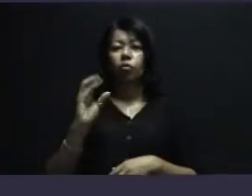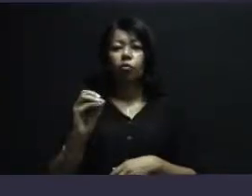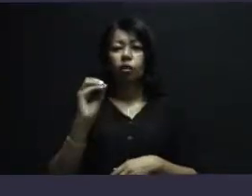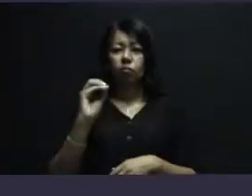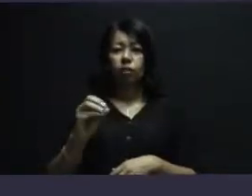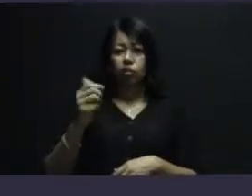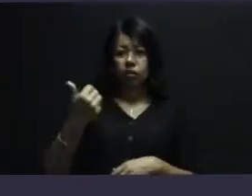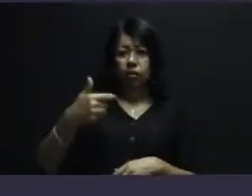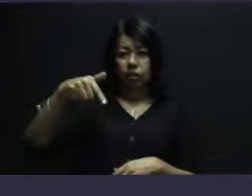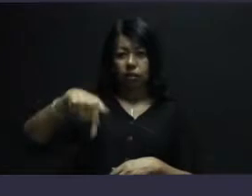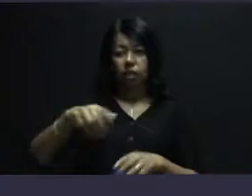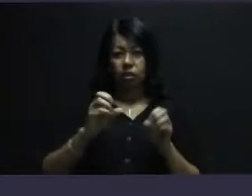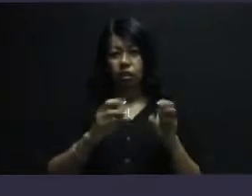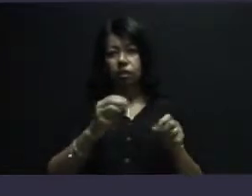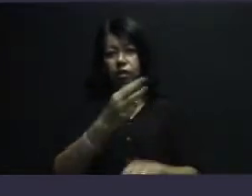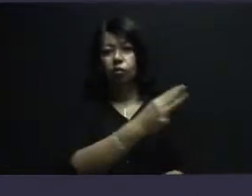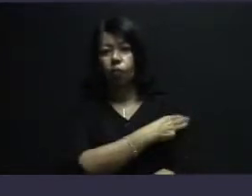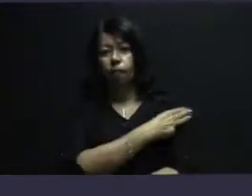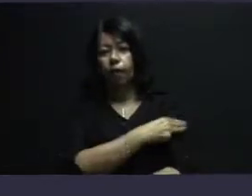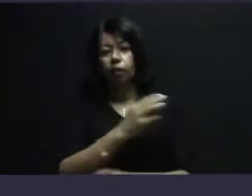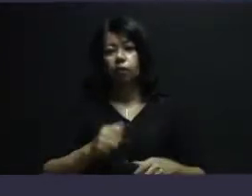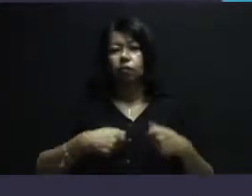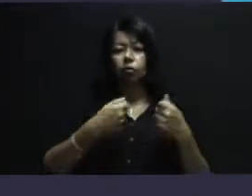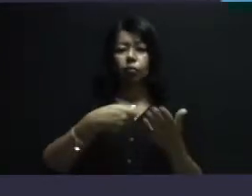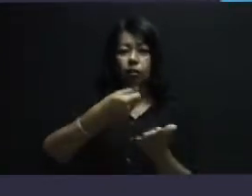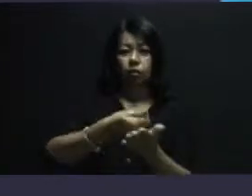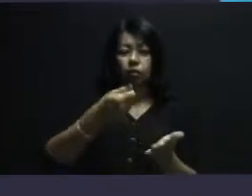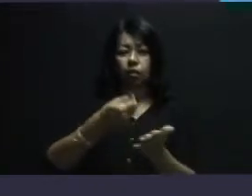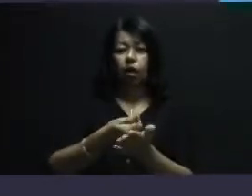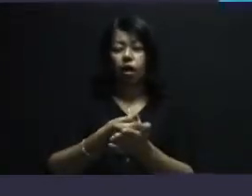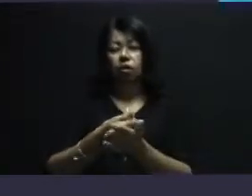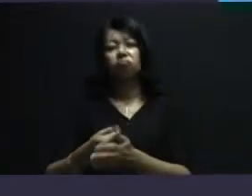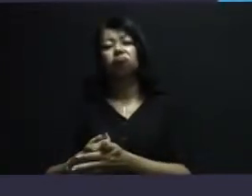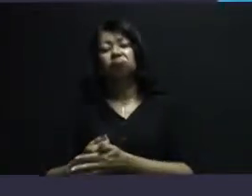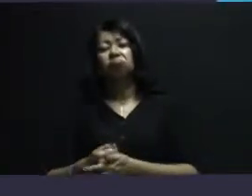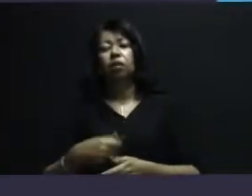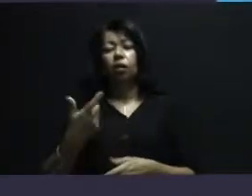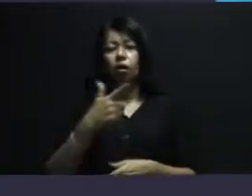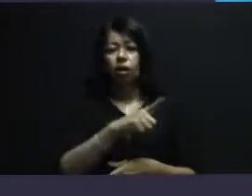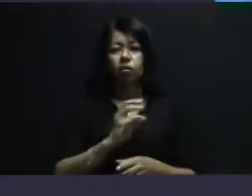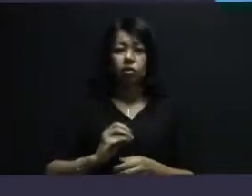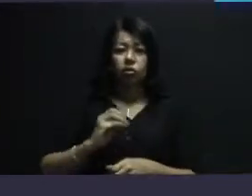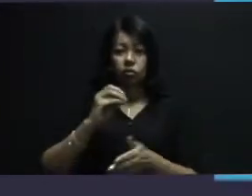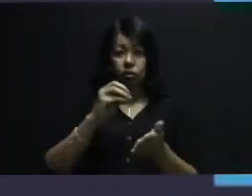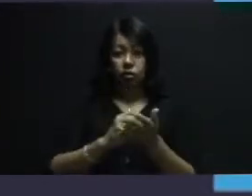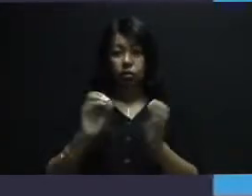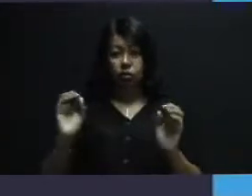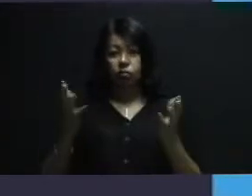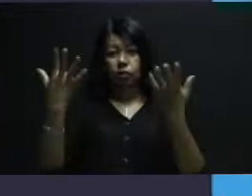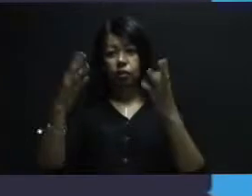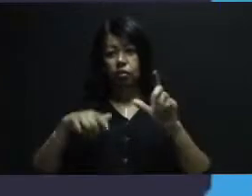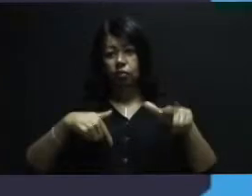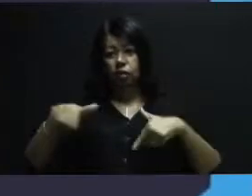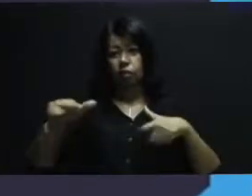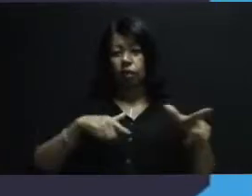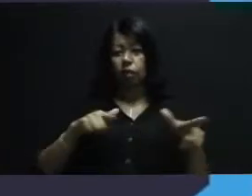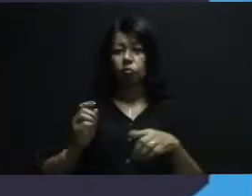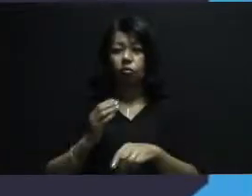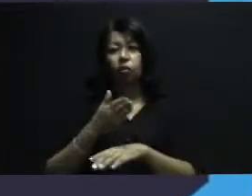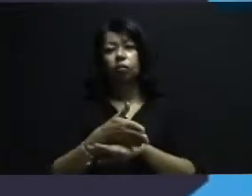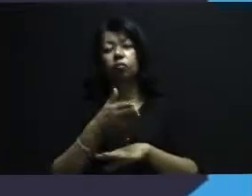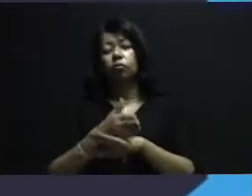médio. Garantia da obrigatoriedade da educação física no ensino médio. Instituição das homenagens ao profissional na